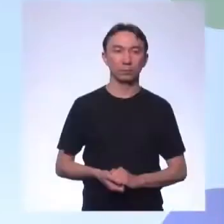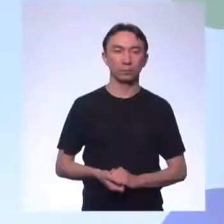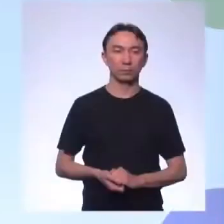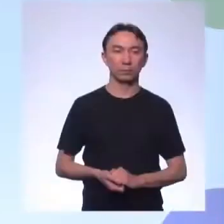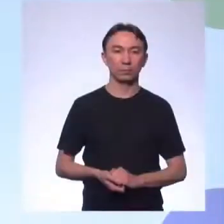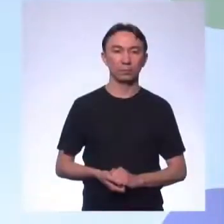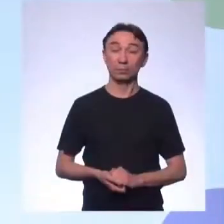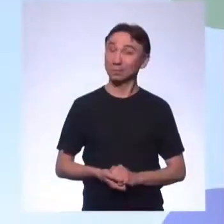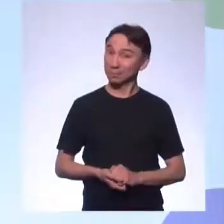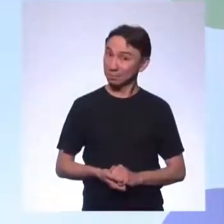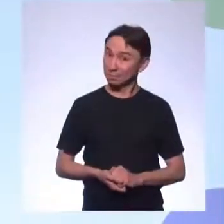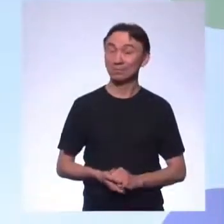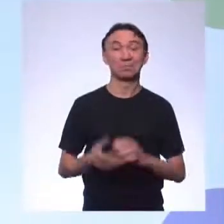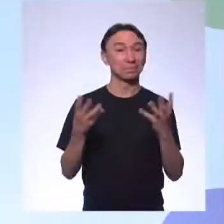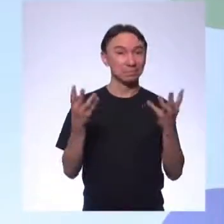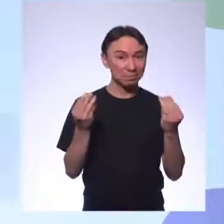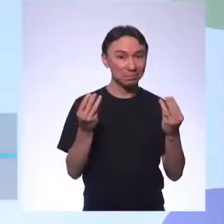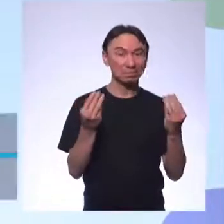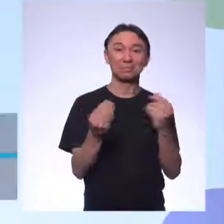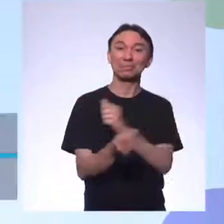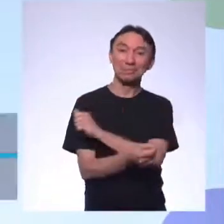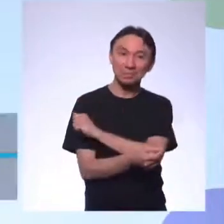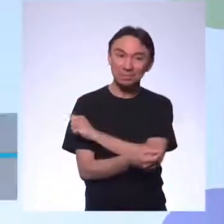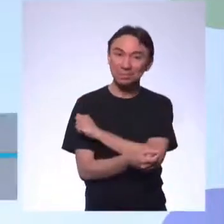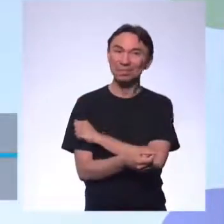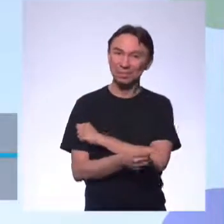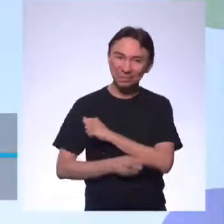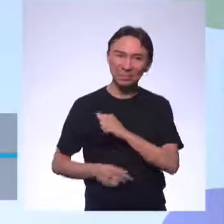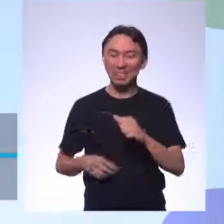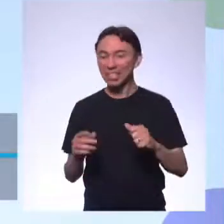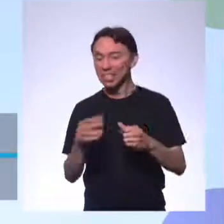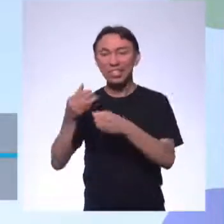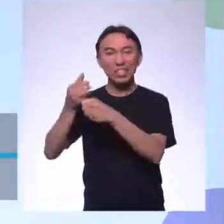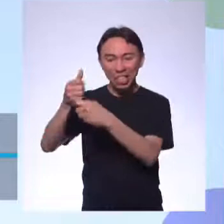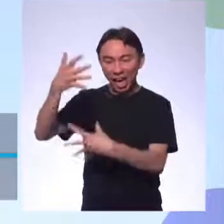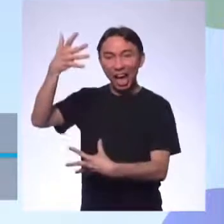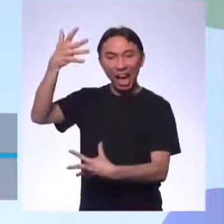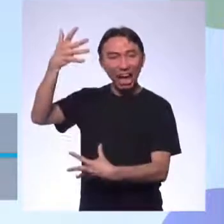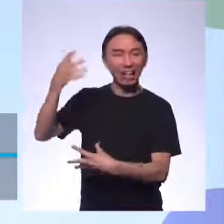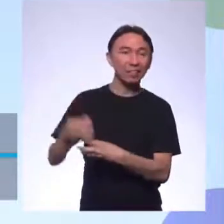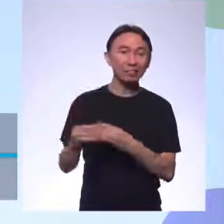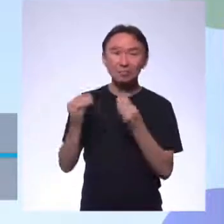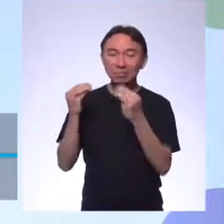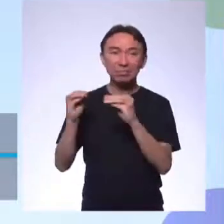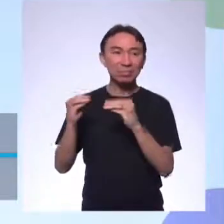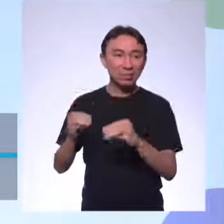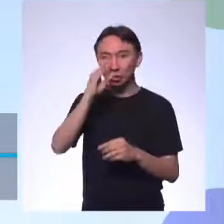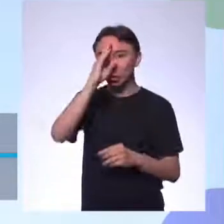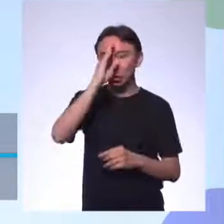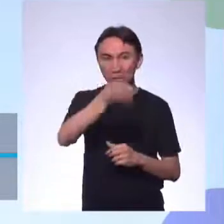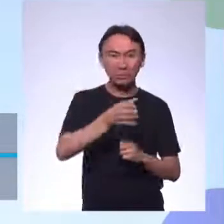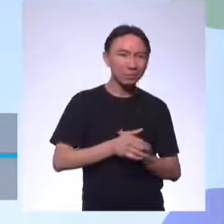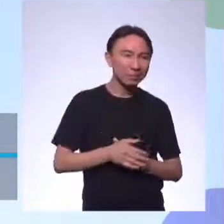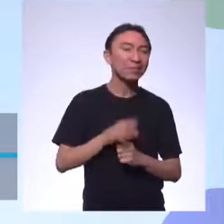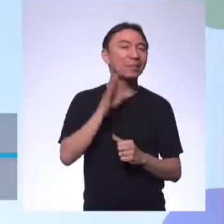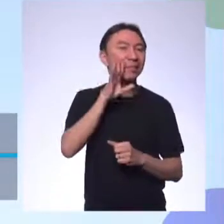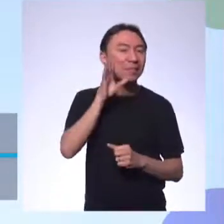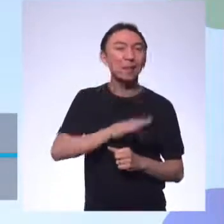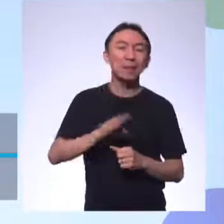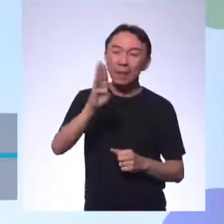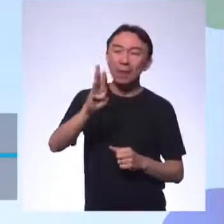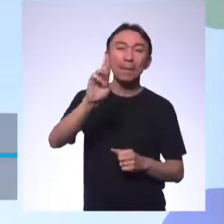E tem bastante aluno aqui direto no chat. Acho que são os guardiões do chat, né, gente? Que da hora, que legal. A